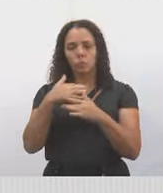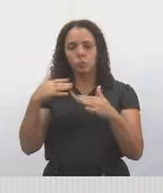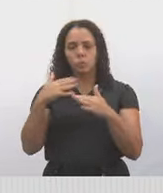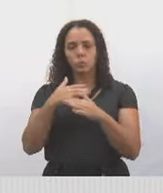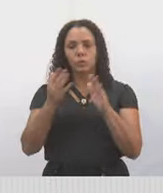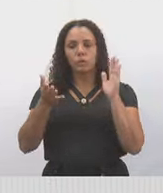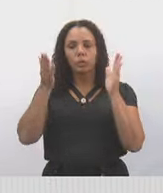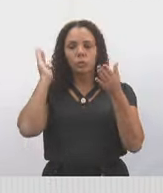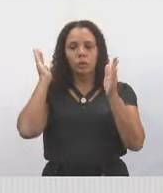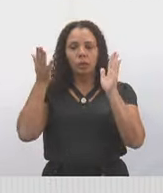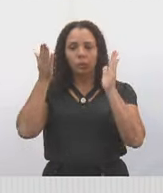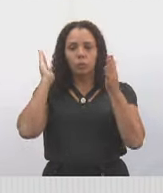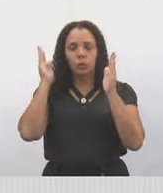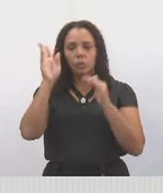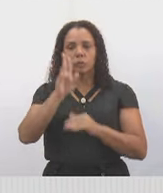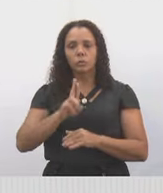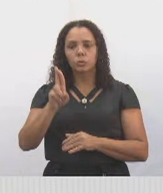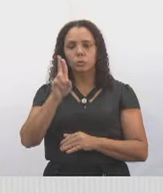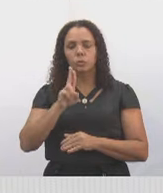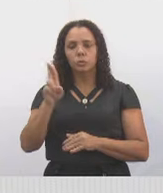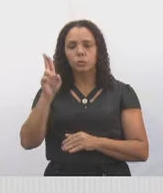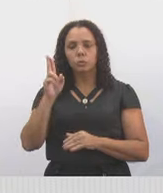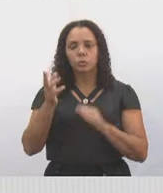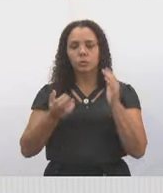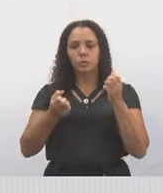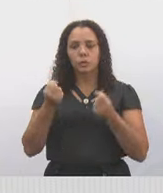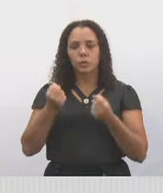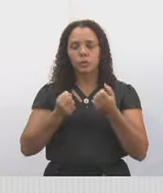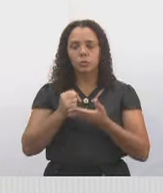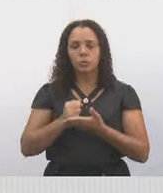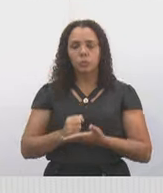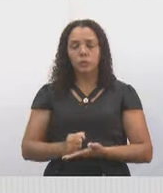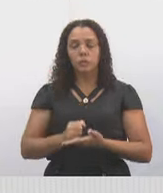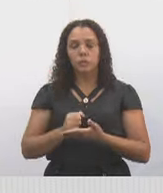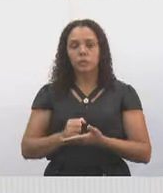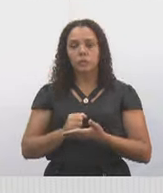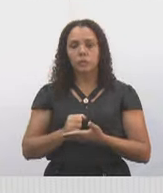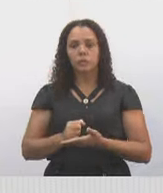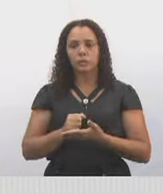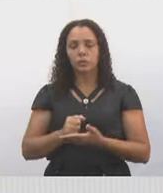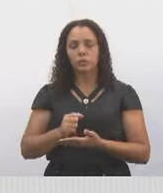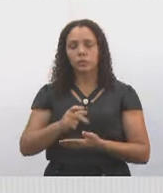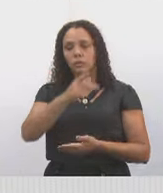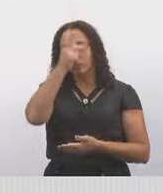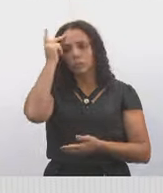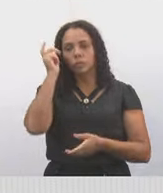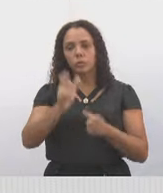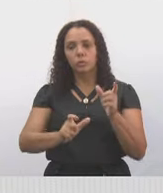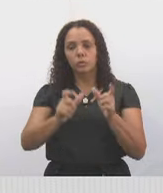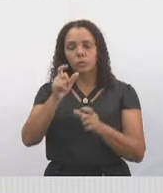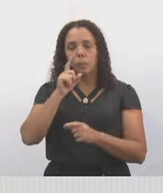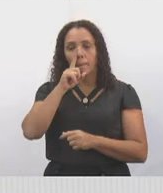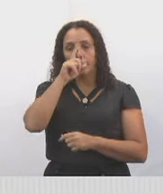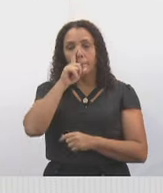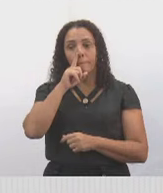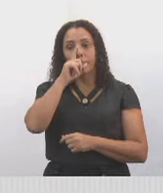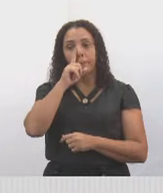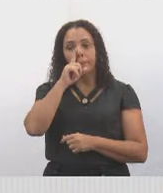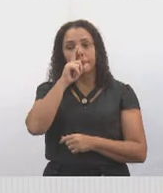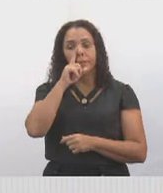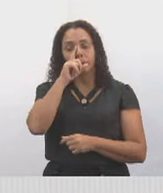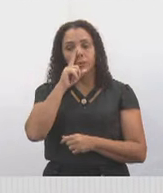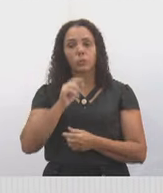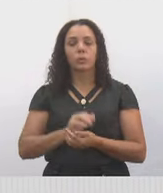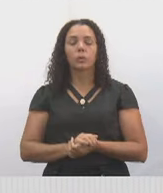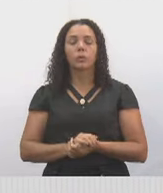caminhões ali também veículos pesados aonde as pessoas correm risco pedestres corre risco